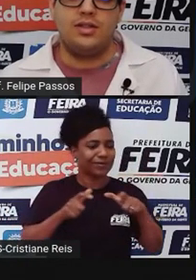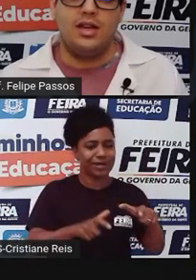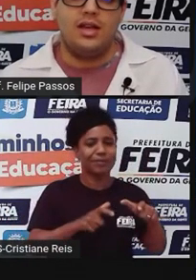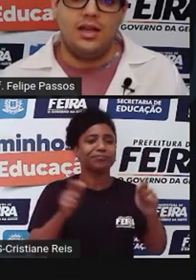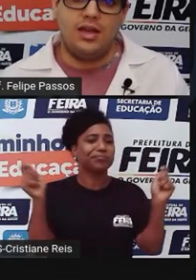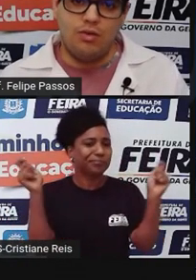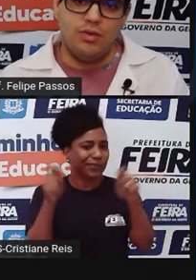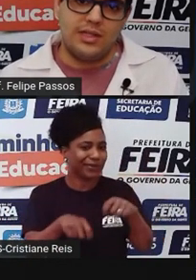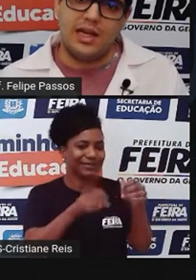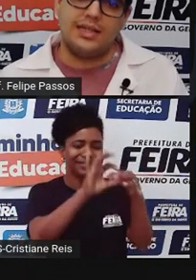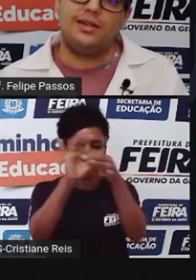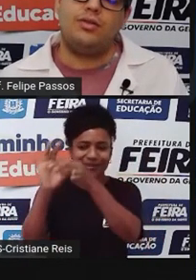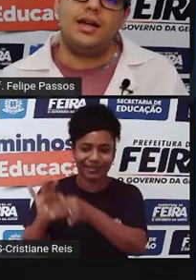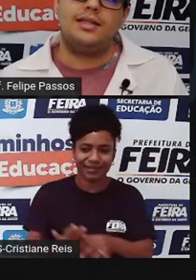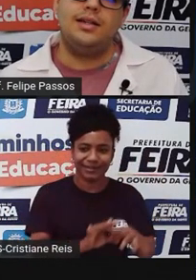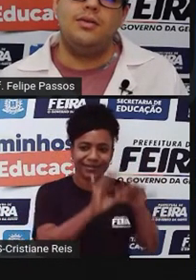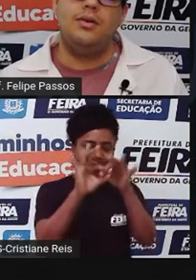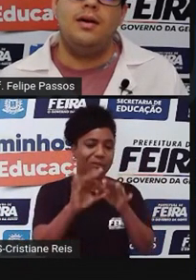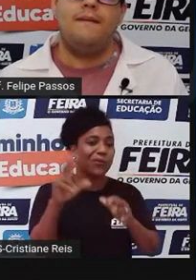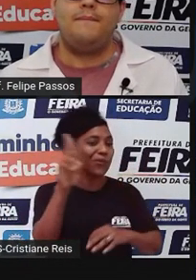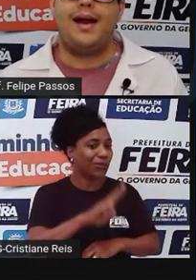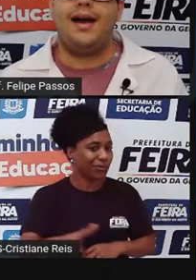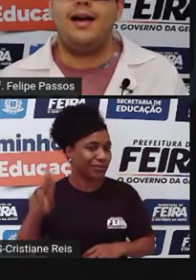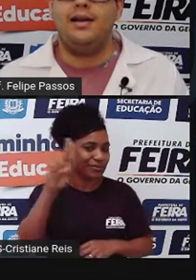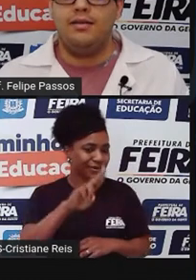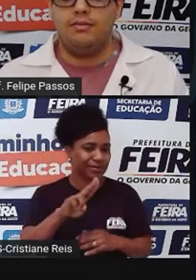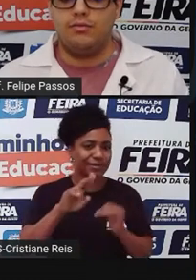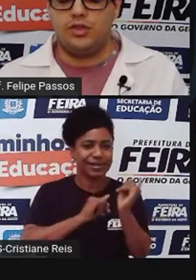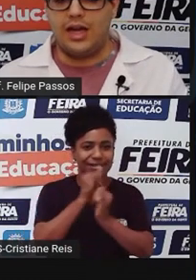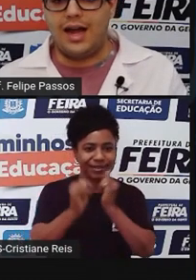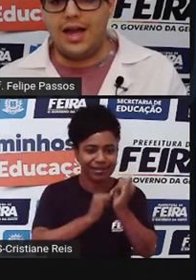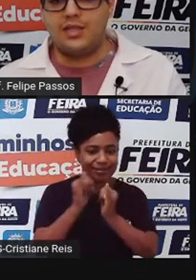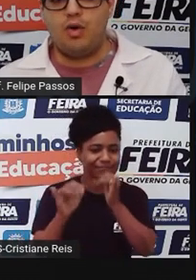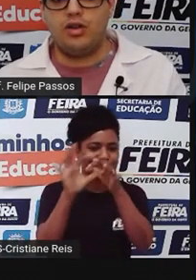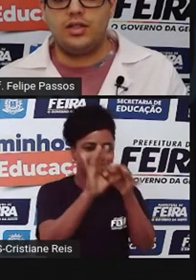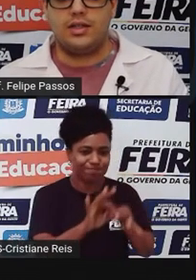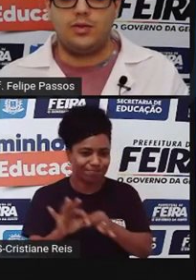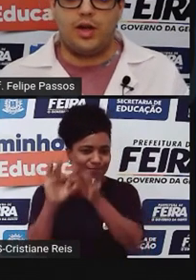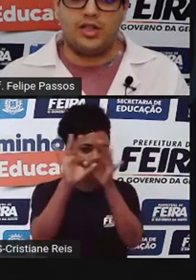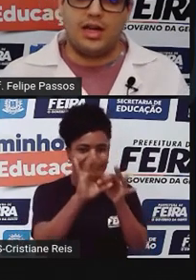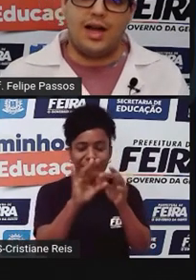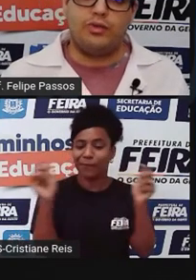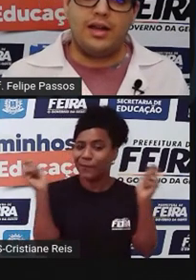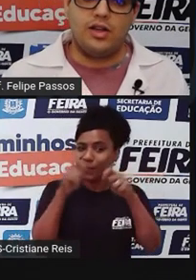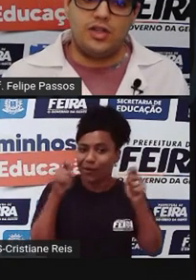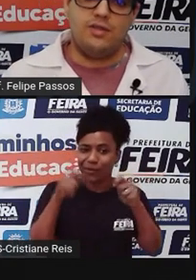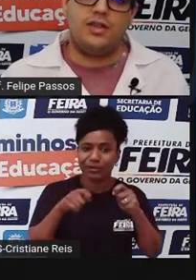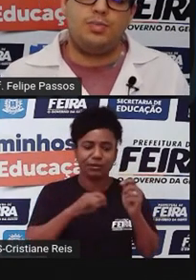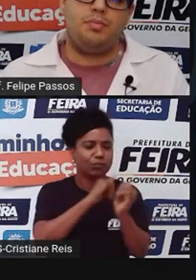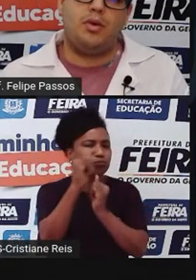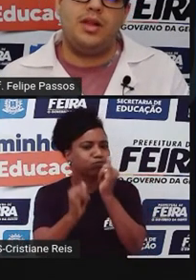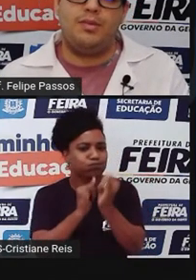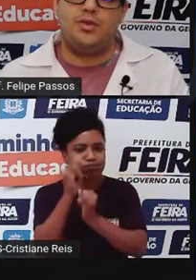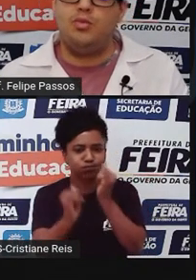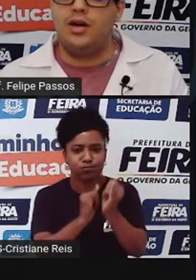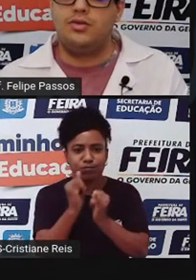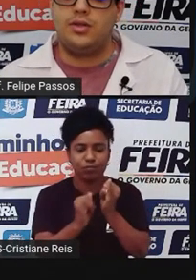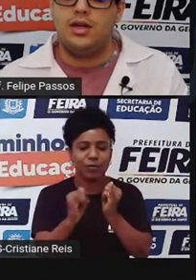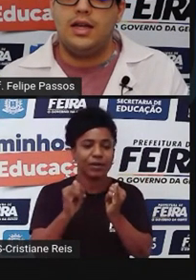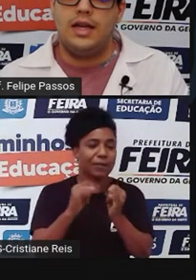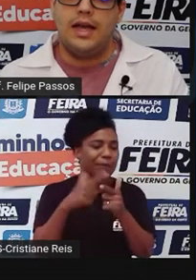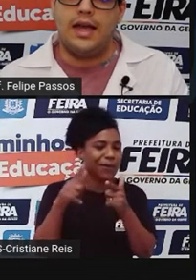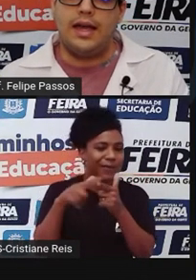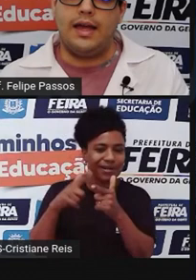momentos e que usem essa conexão para gerar respostas para gerar alternativas para problemas